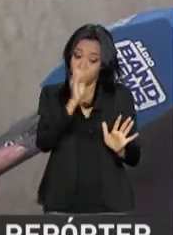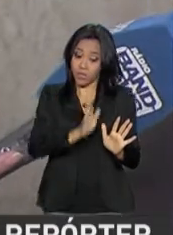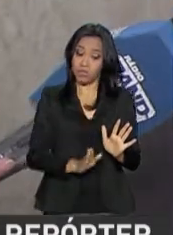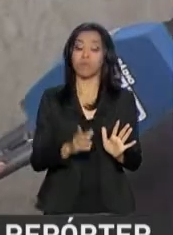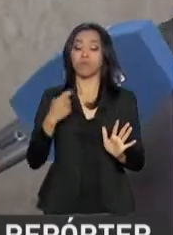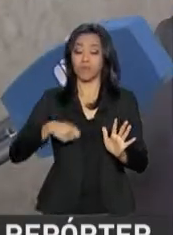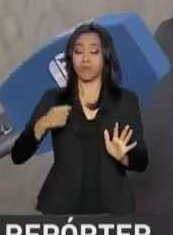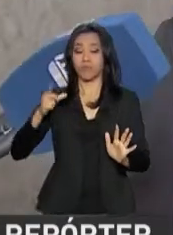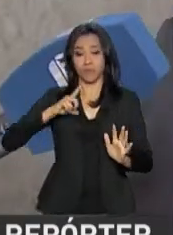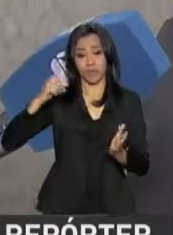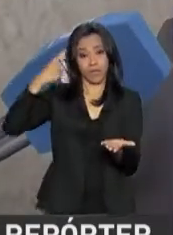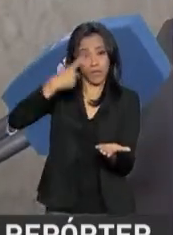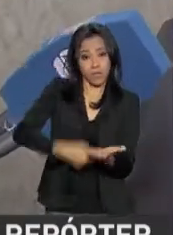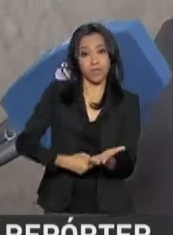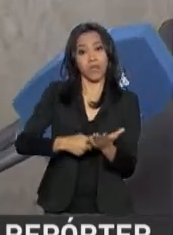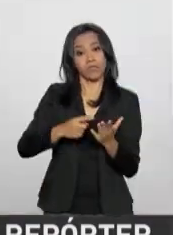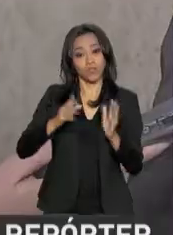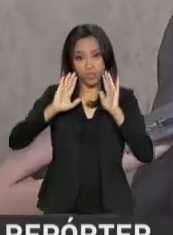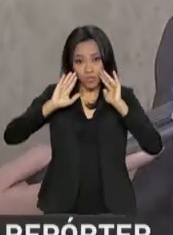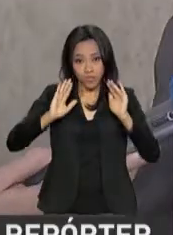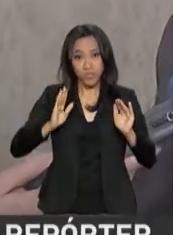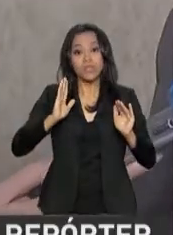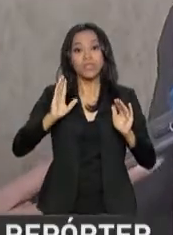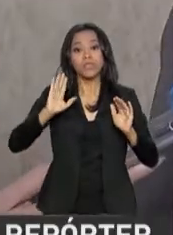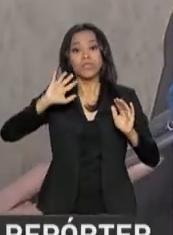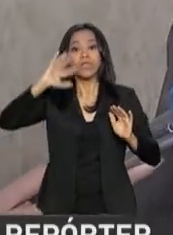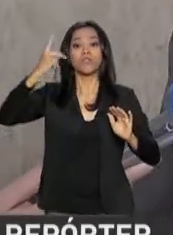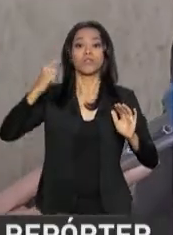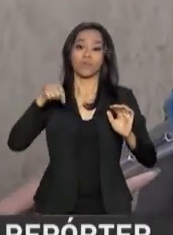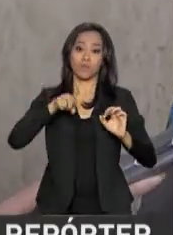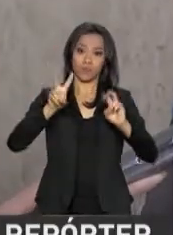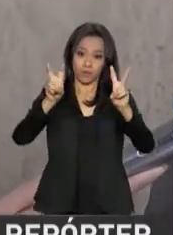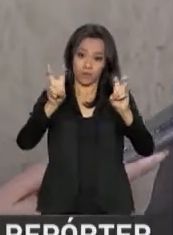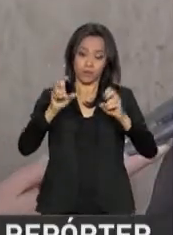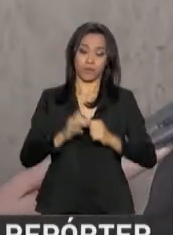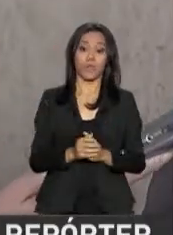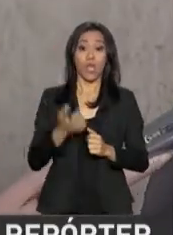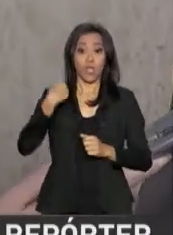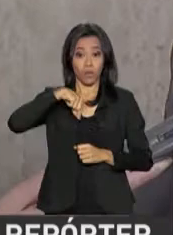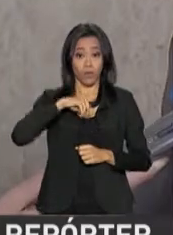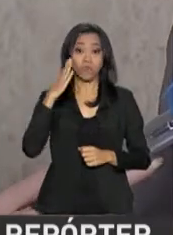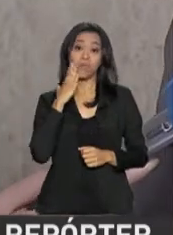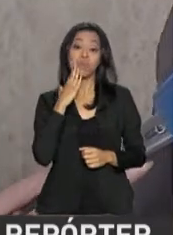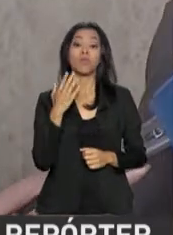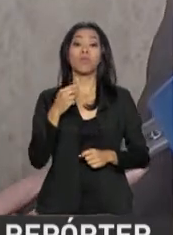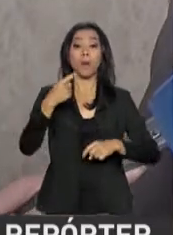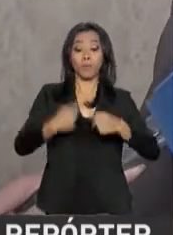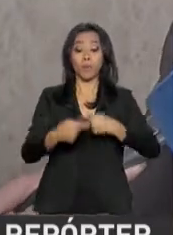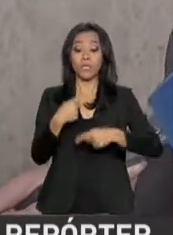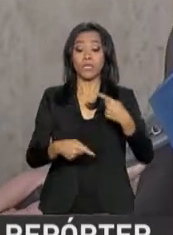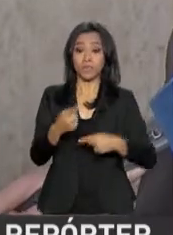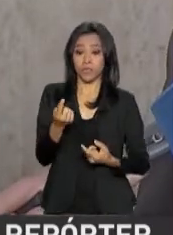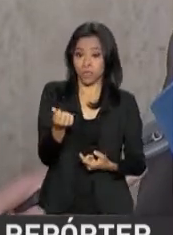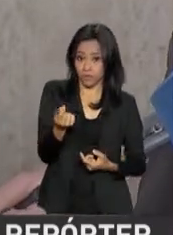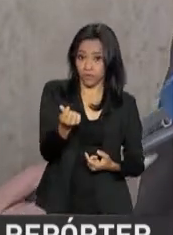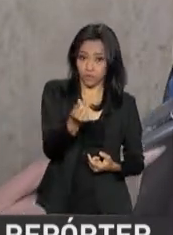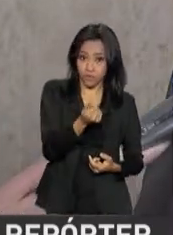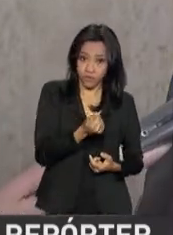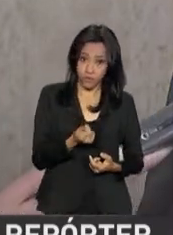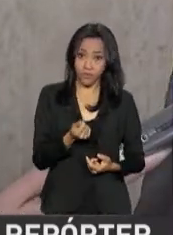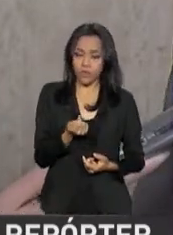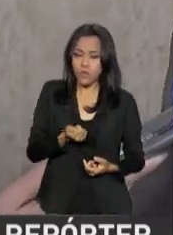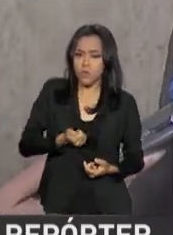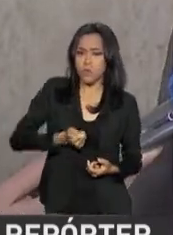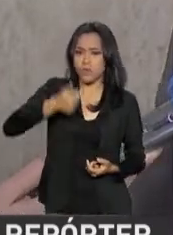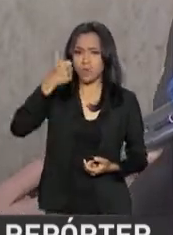em atuar no assunto nós sabemos uma política equivocada de preço formação das razões que quase